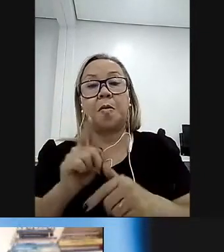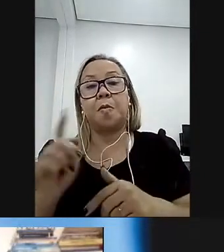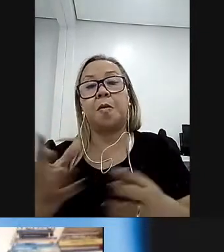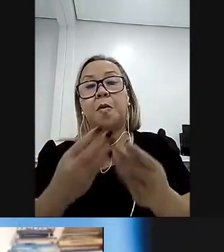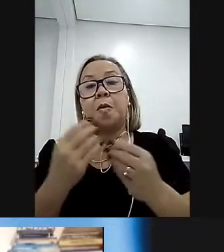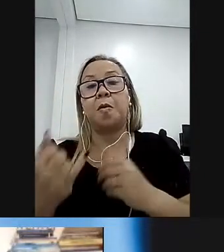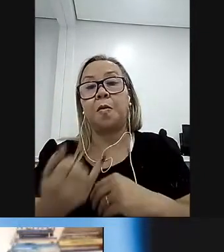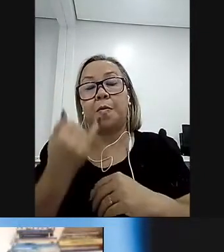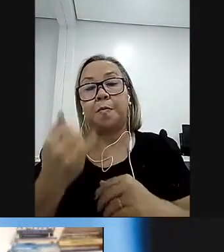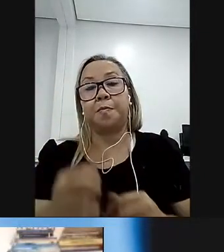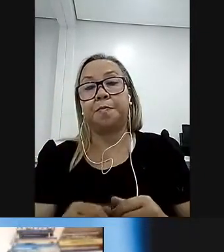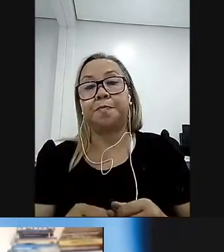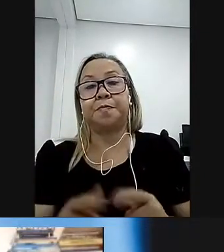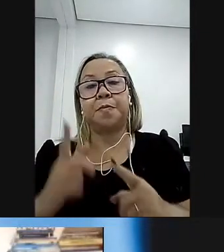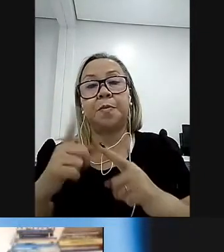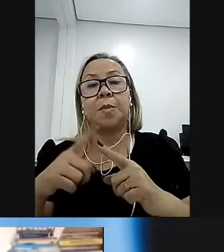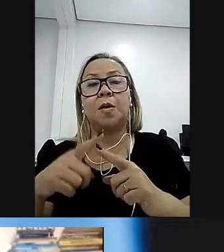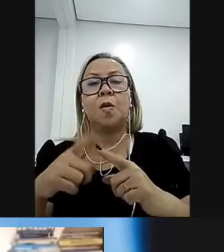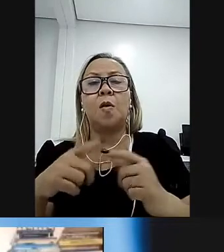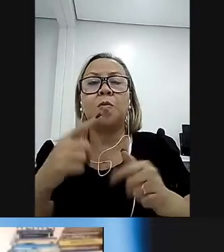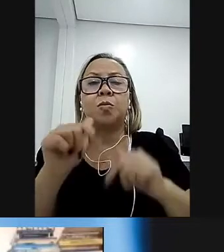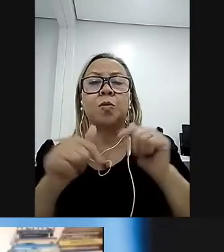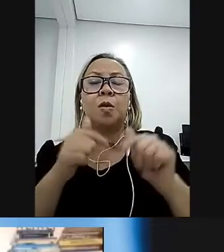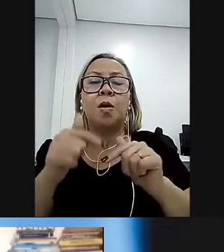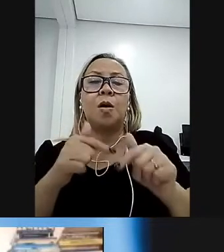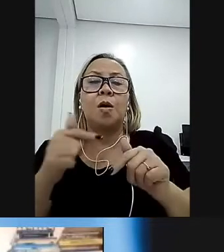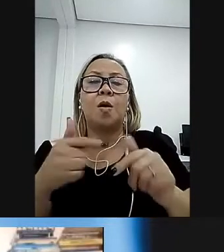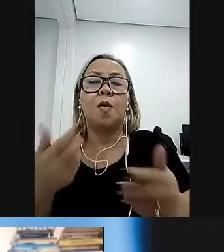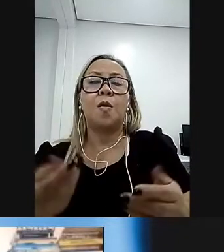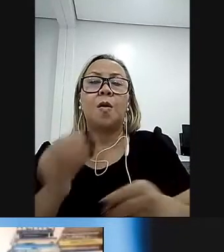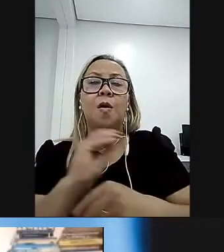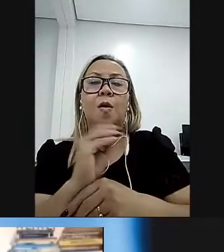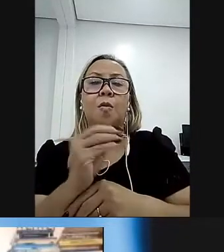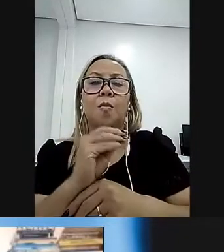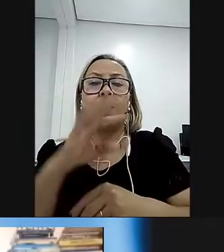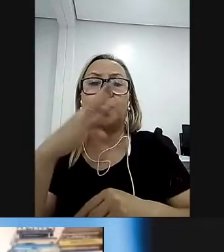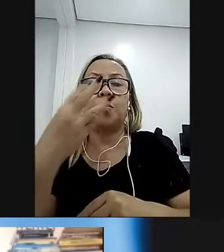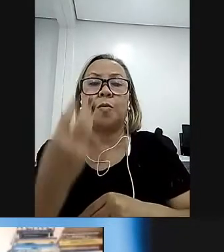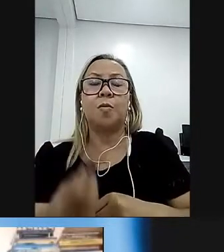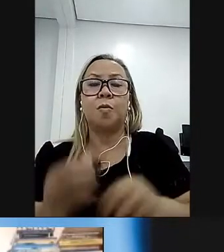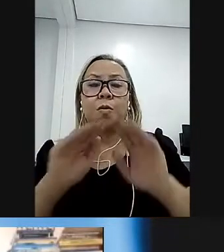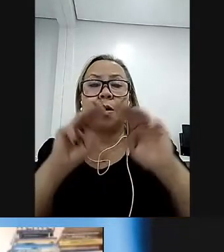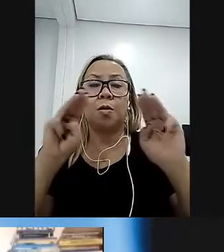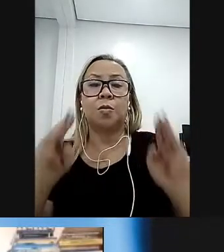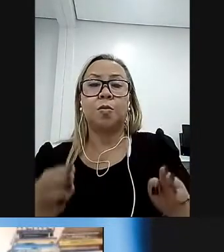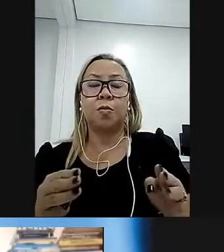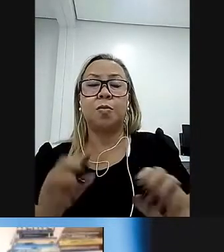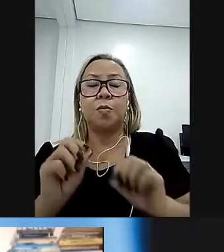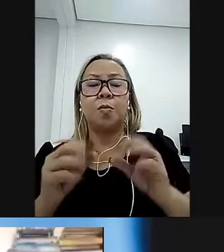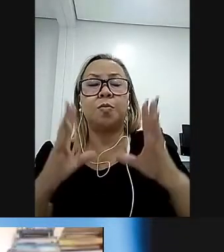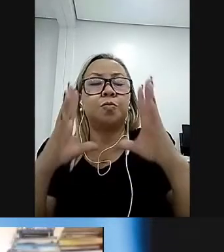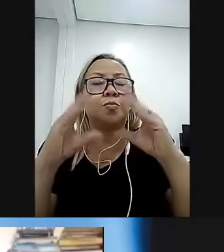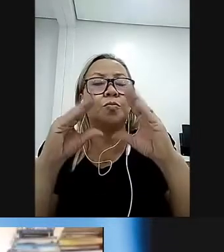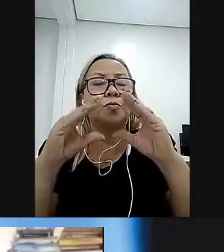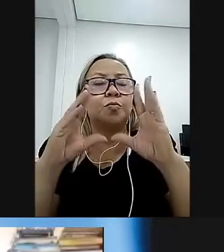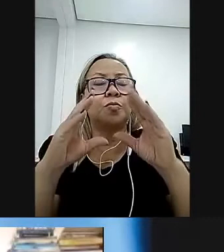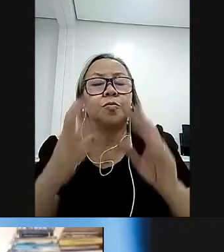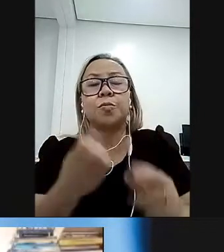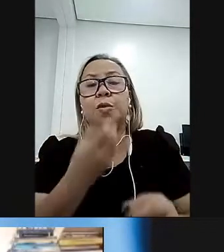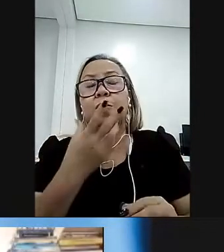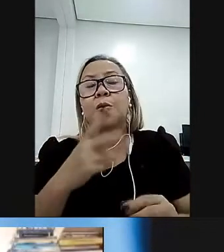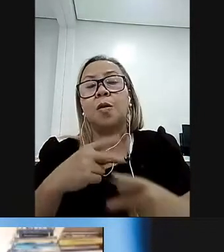Esse é o tipo de trabalho para a curadoria muito confortável, porque quando a coisa vem